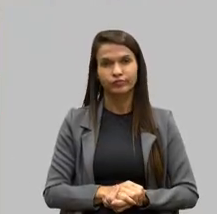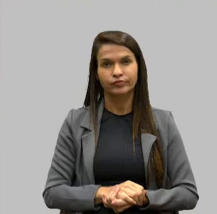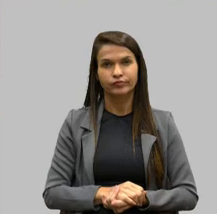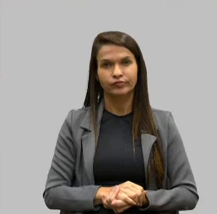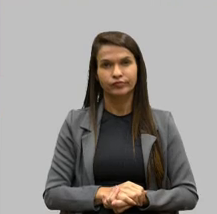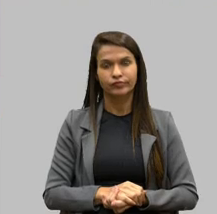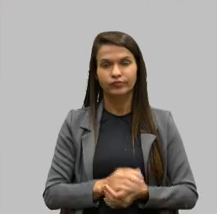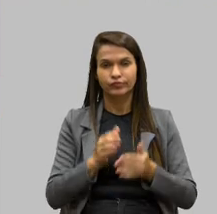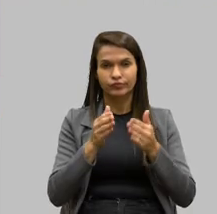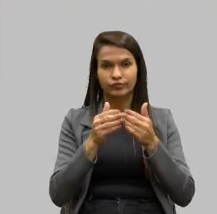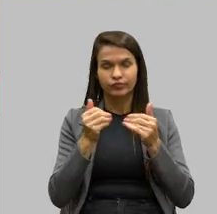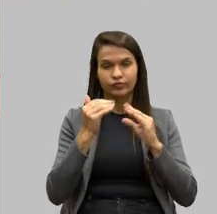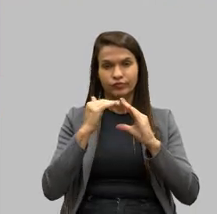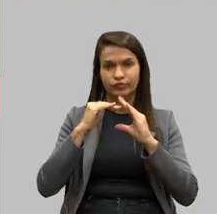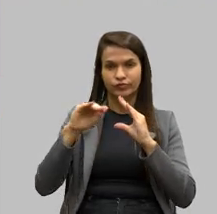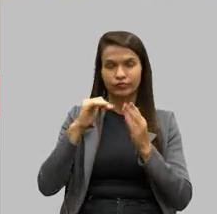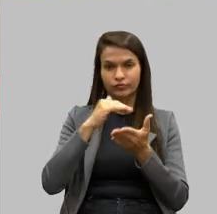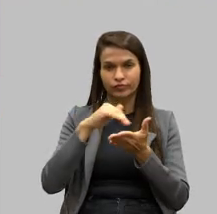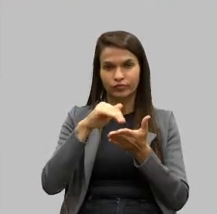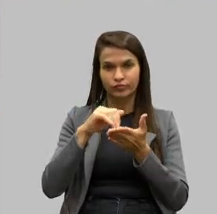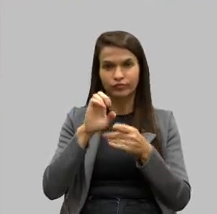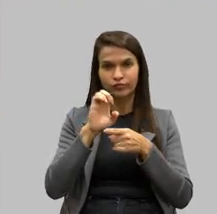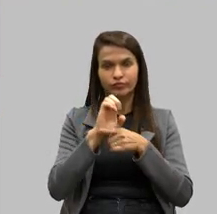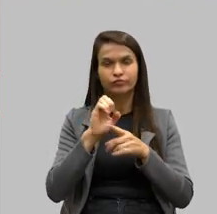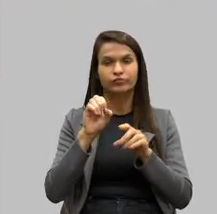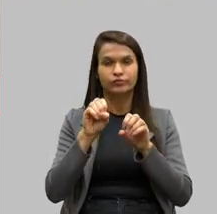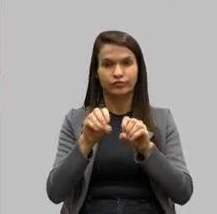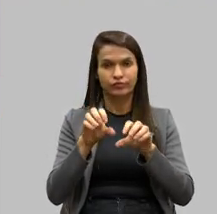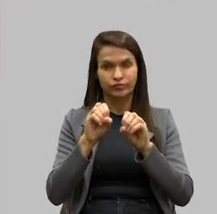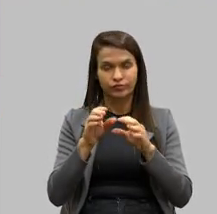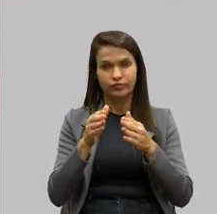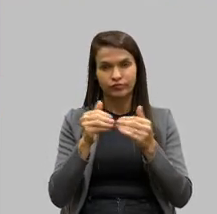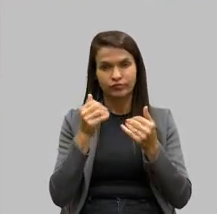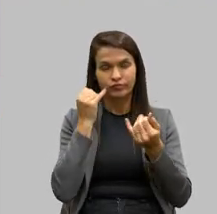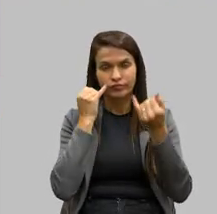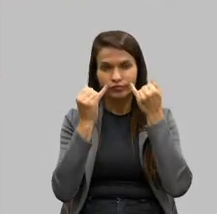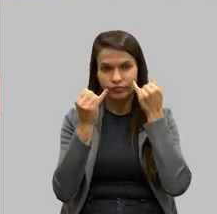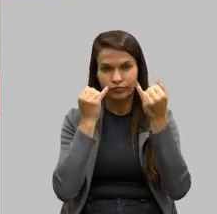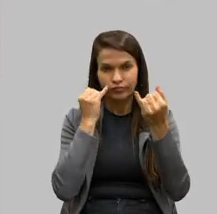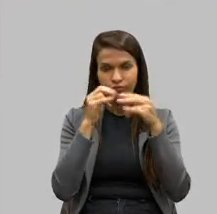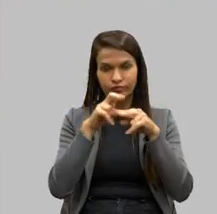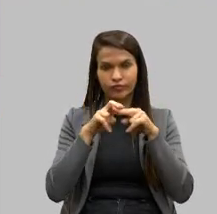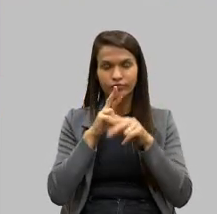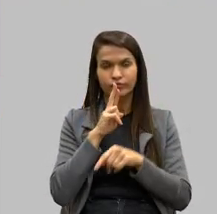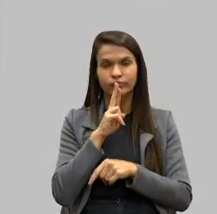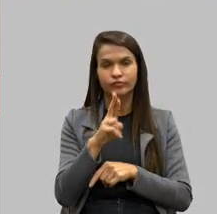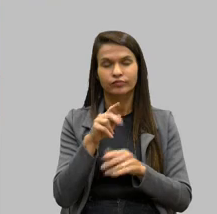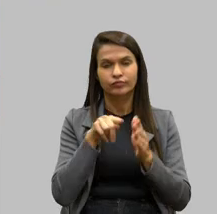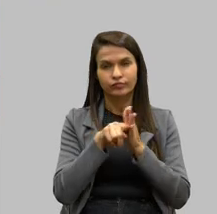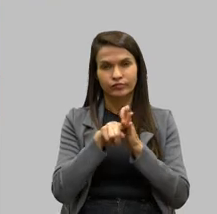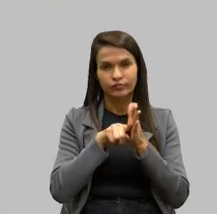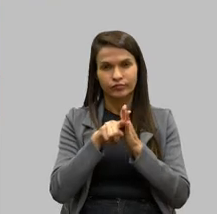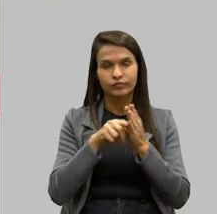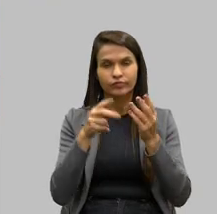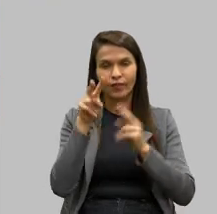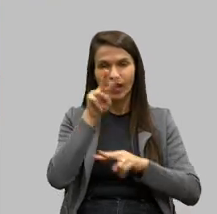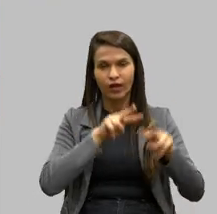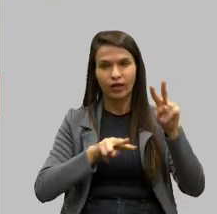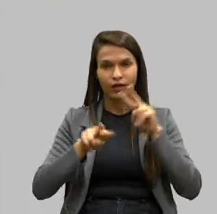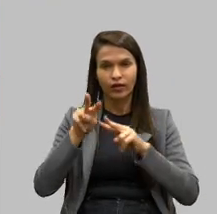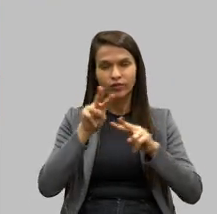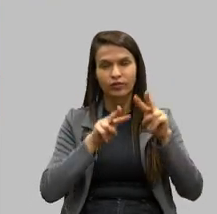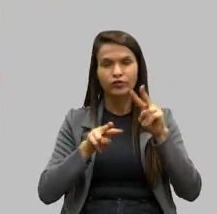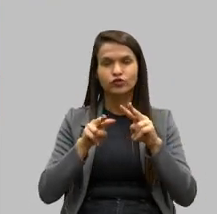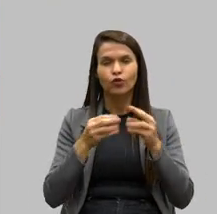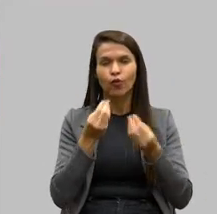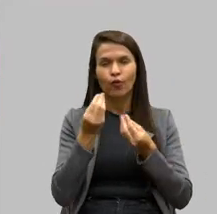Requerimento que seja encaminhado ao secretário de Estado da Educação, pedido de informações sobre os resultados da pesquisa de avaliação do clima escolar